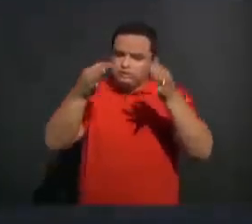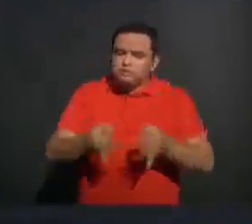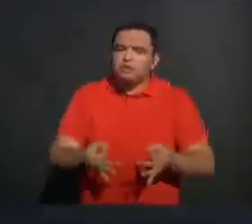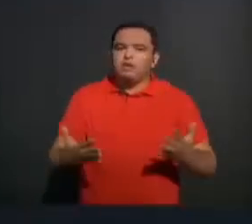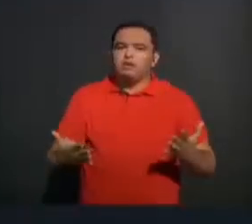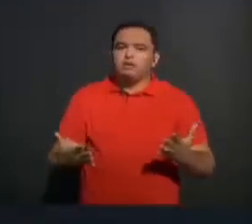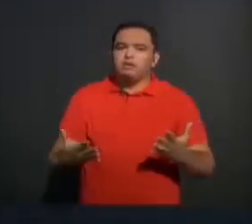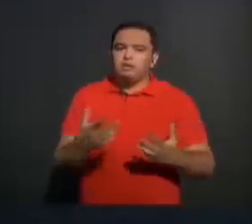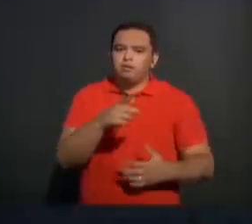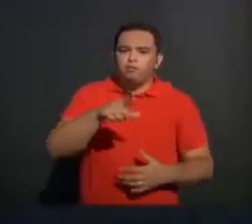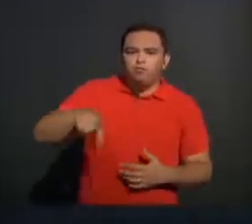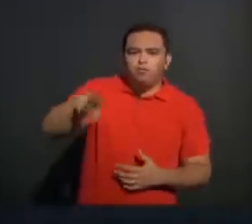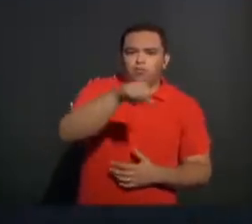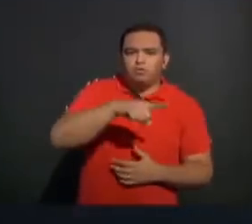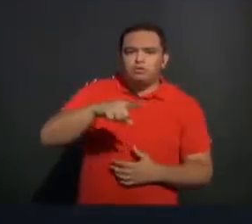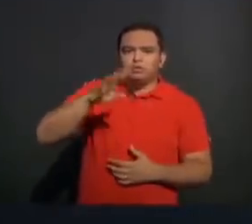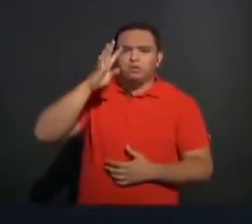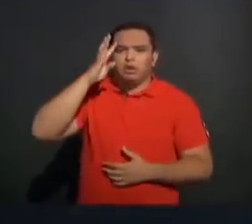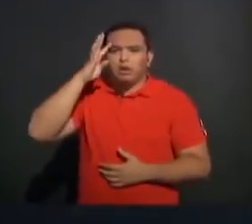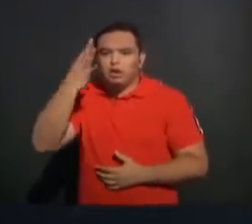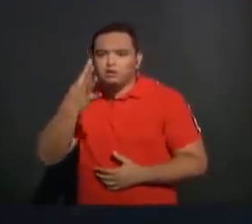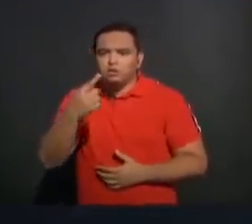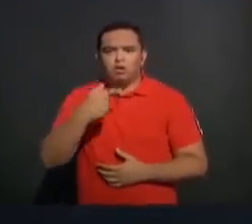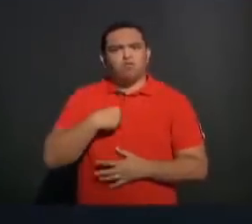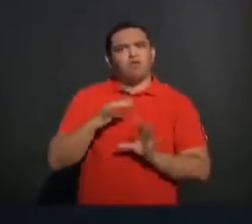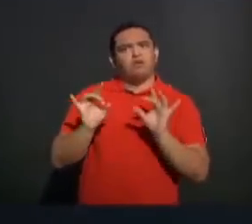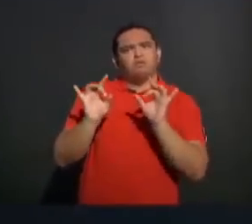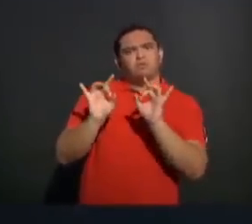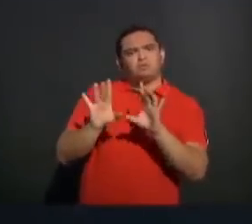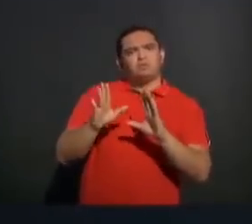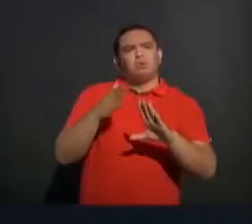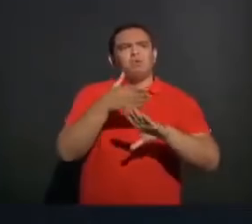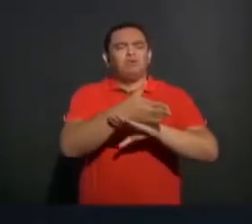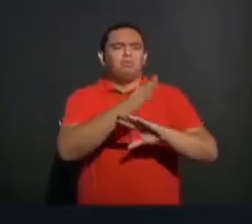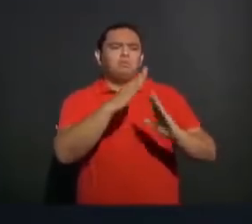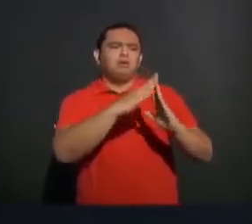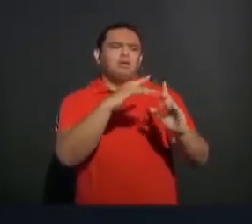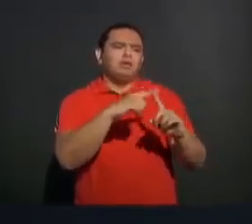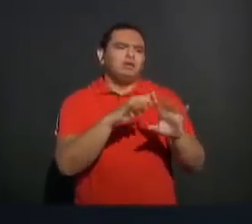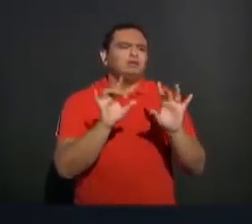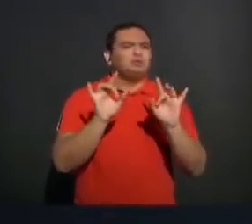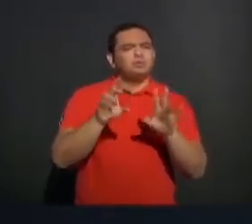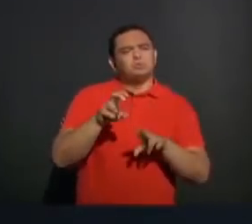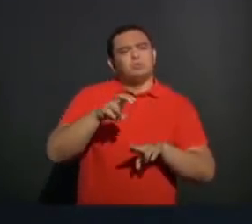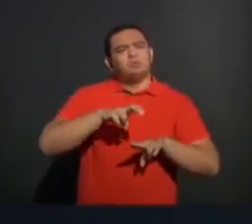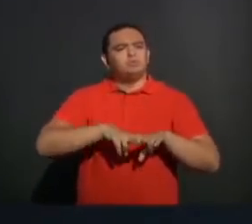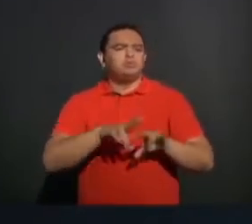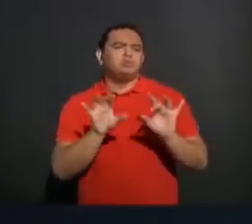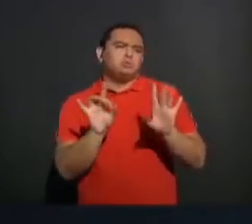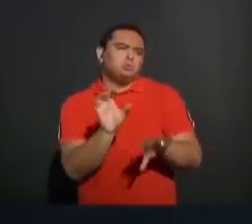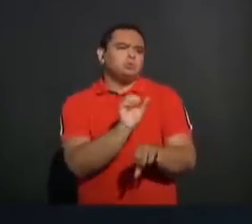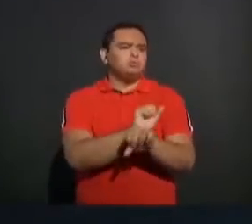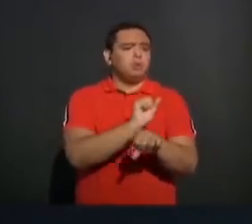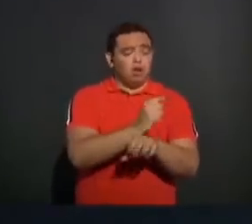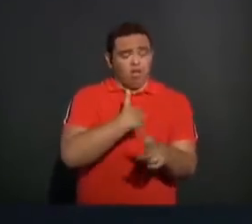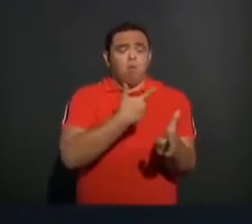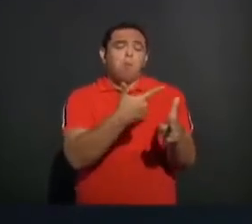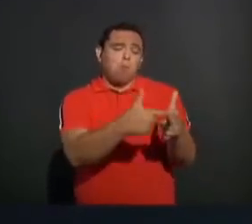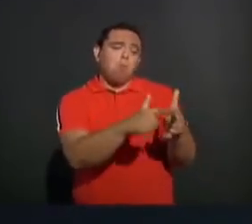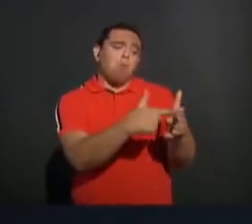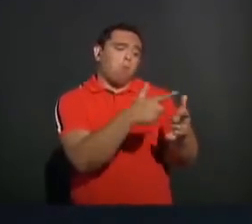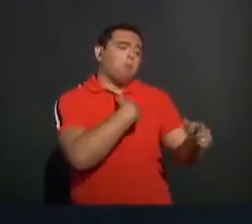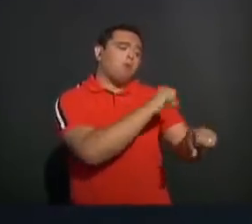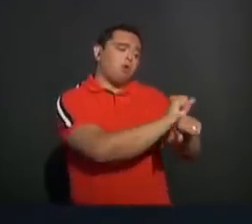decide que você não está indo mais na igreja só para ser esses 89% que acham assim, a igreja está aqui para resolver meus